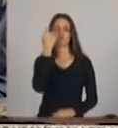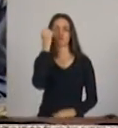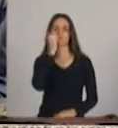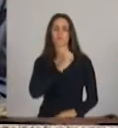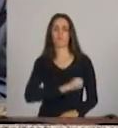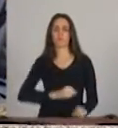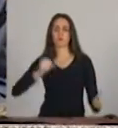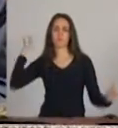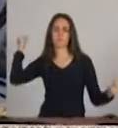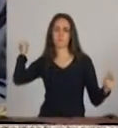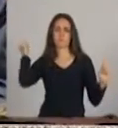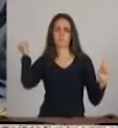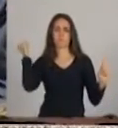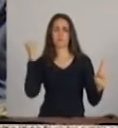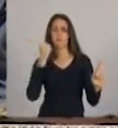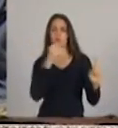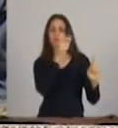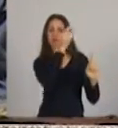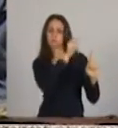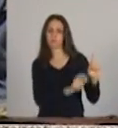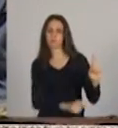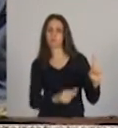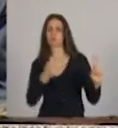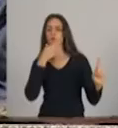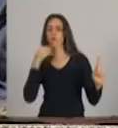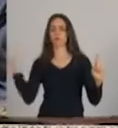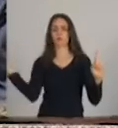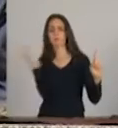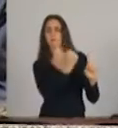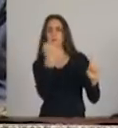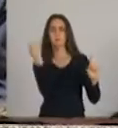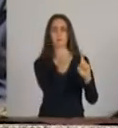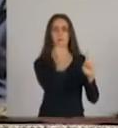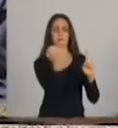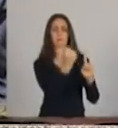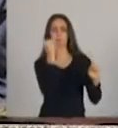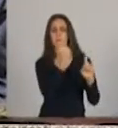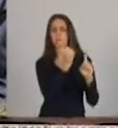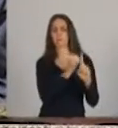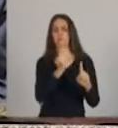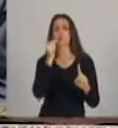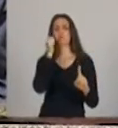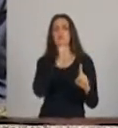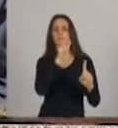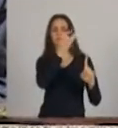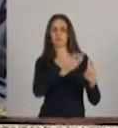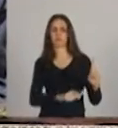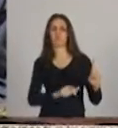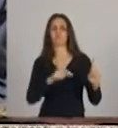assassinato bárbaro de uma mulher que foi vítima em nosso estado.